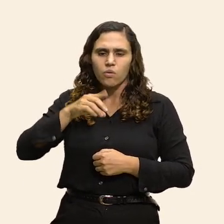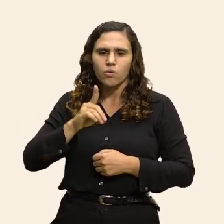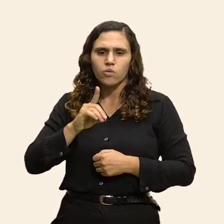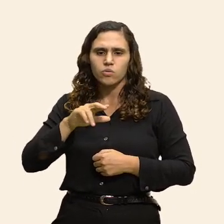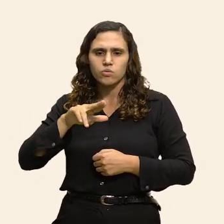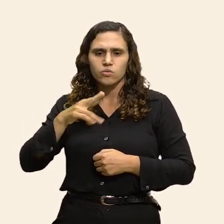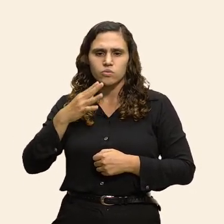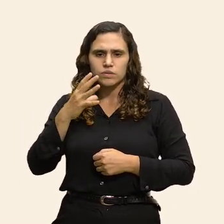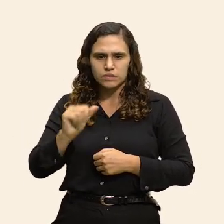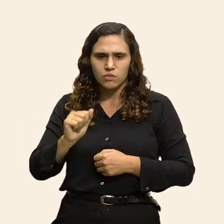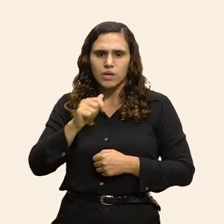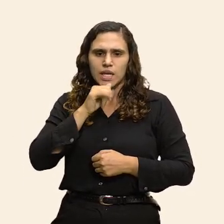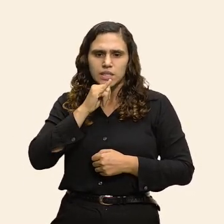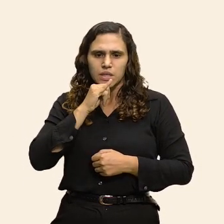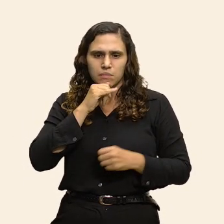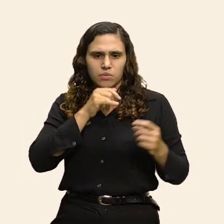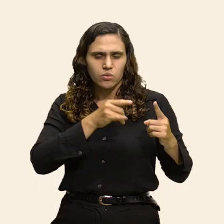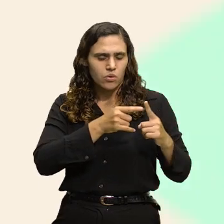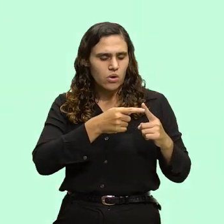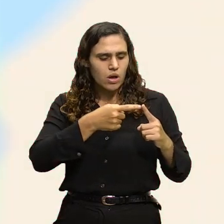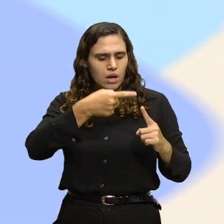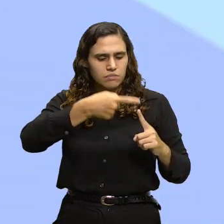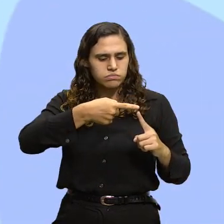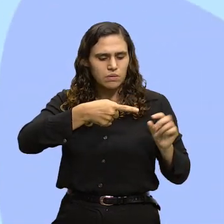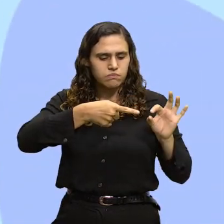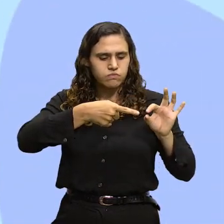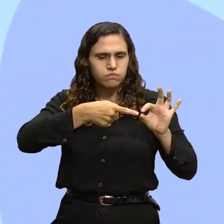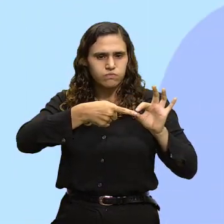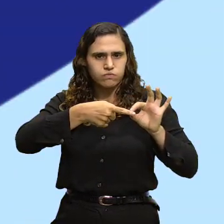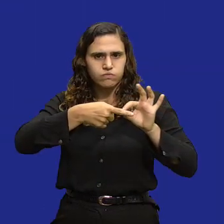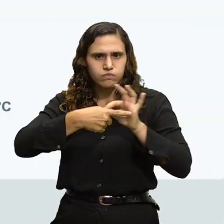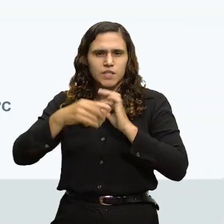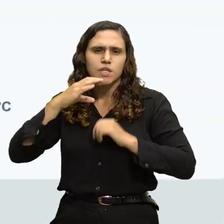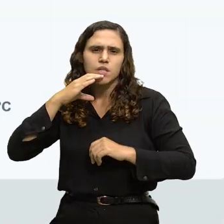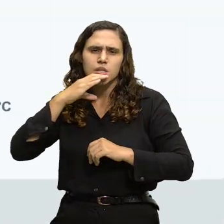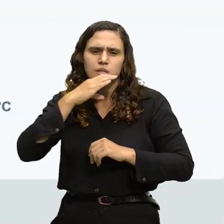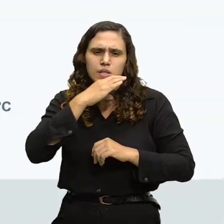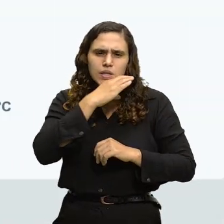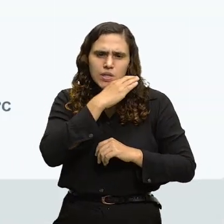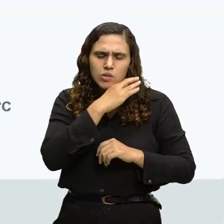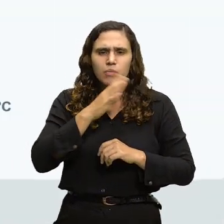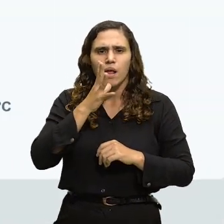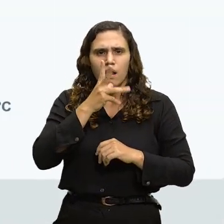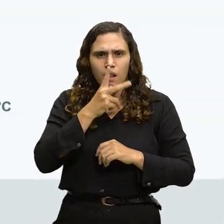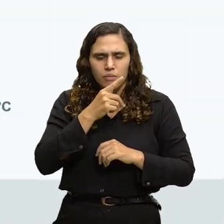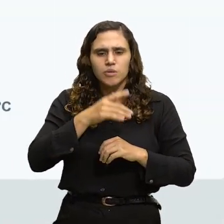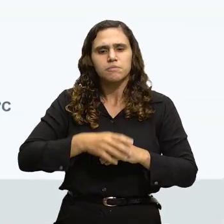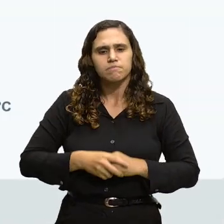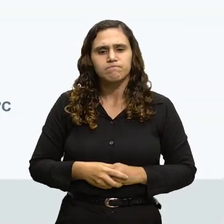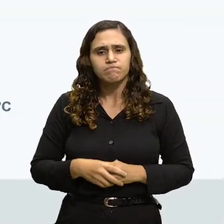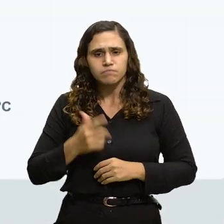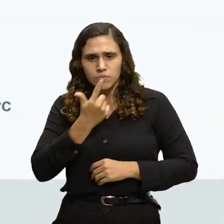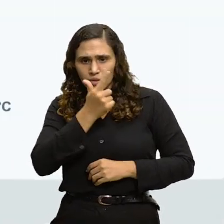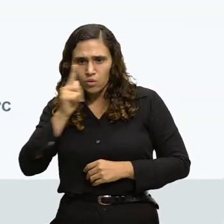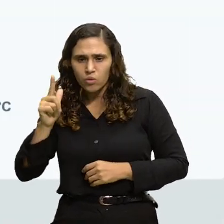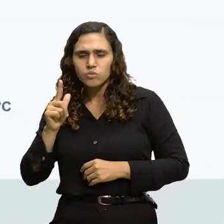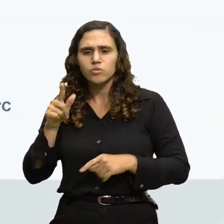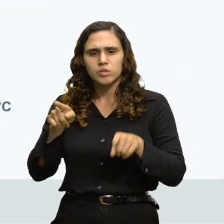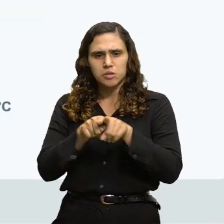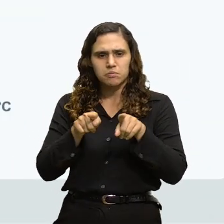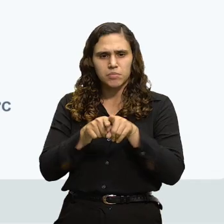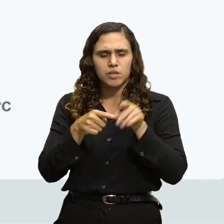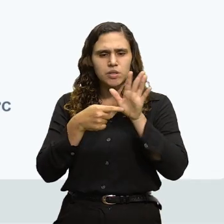vai aquecendo de molécula a molécula até a pessoa sentir que a barra está quente. Bom, nós temos agora aqui uma outra animação que